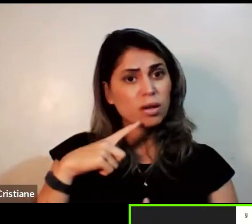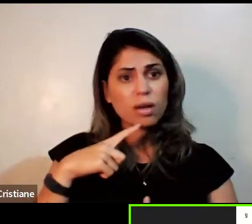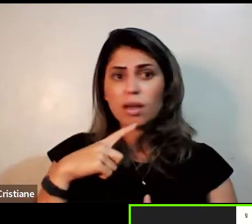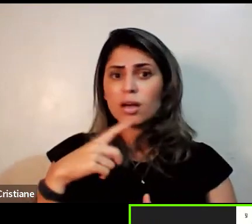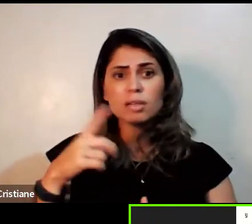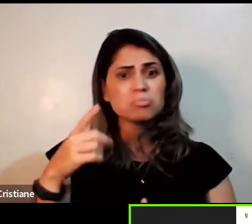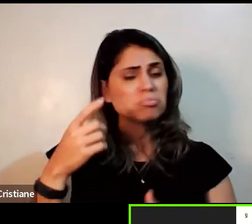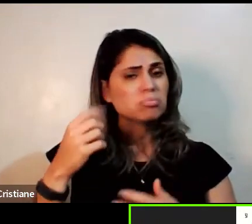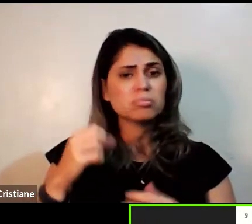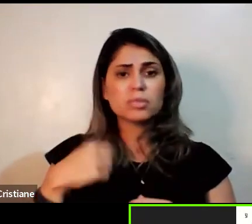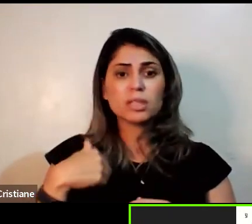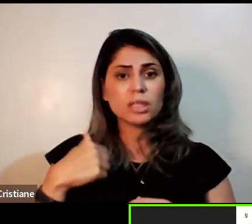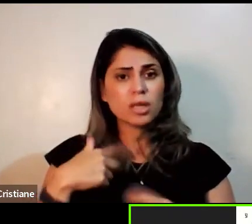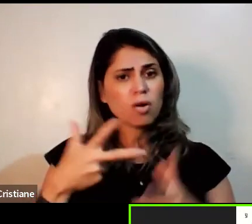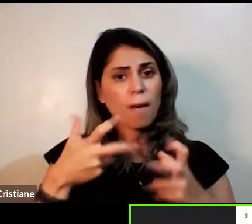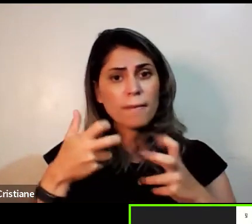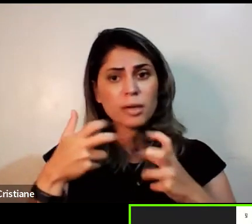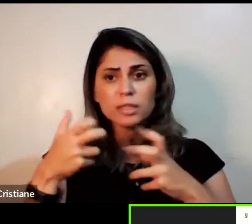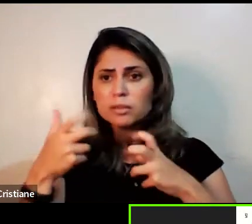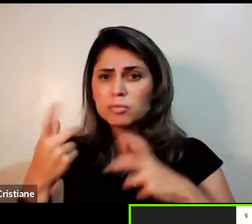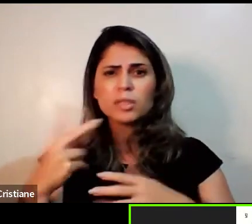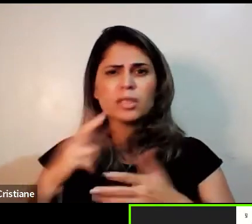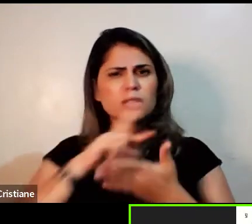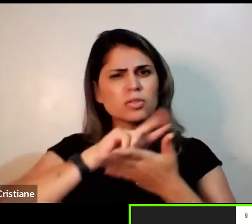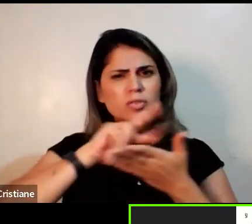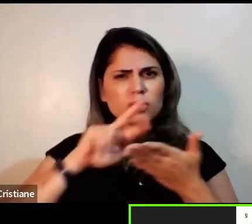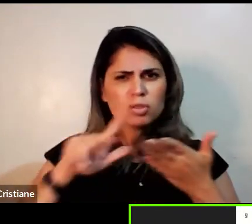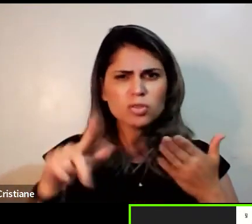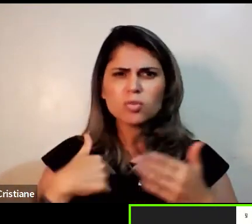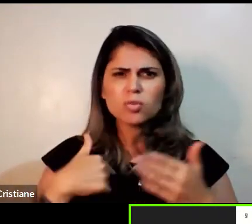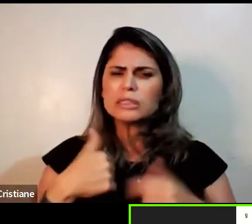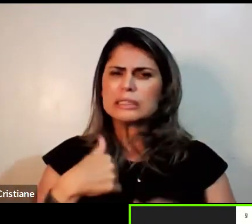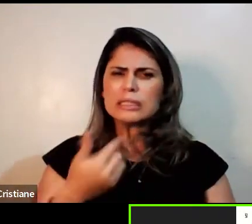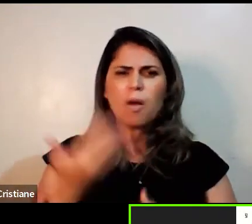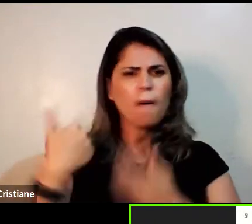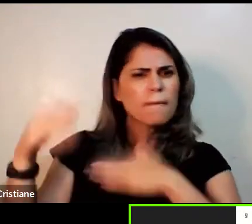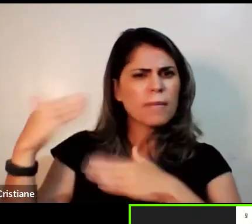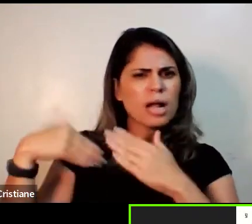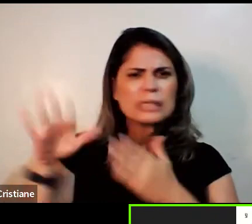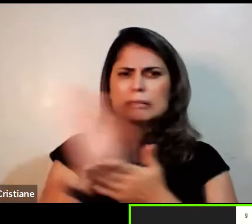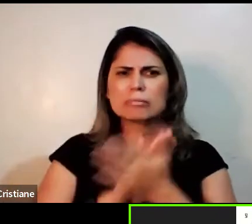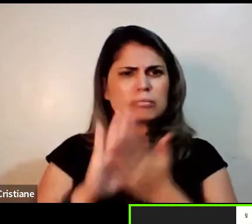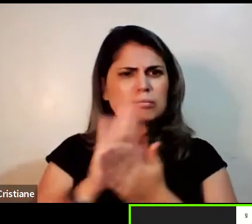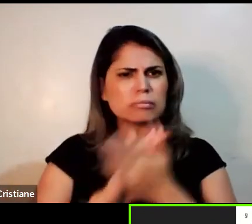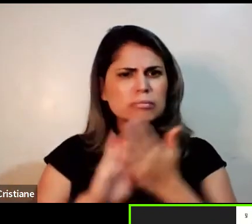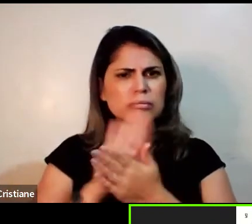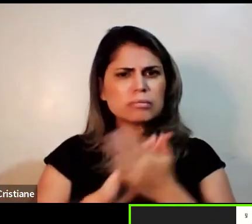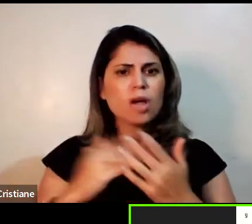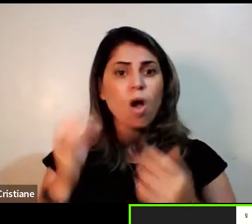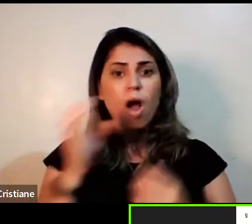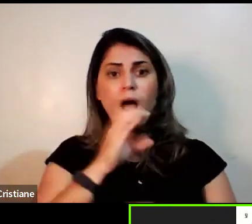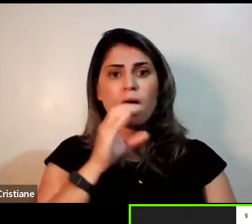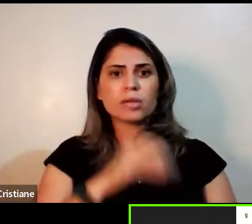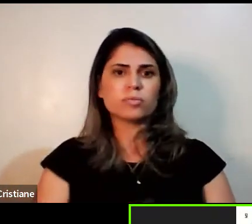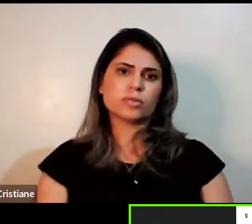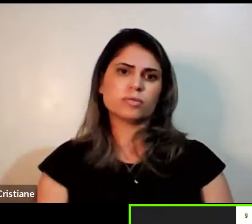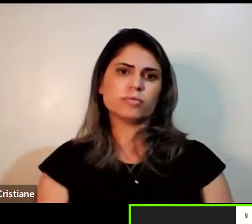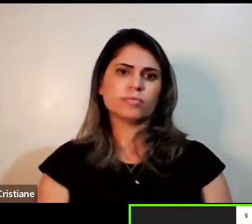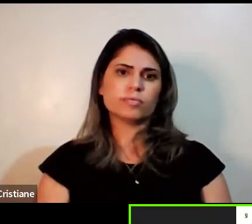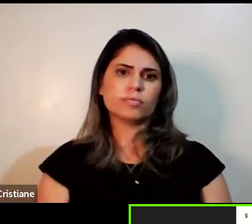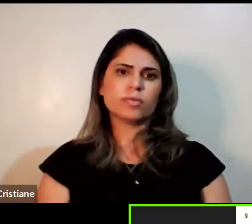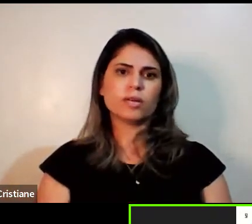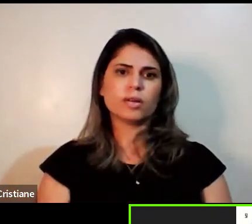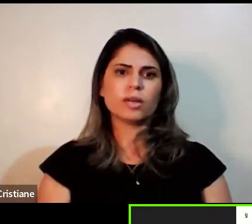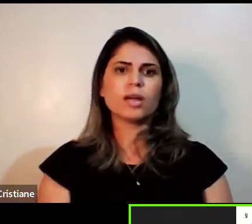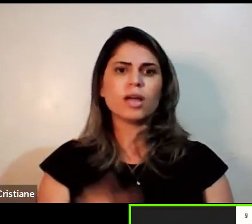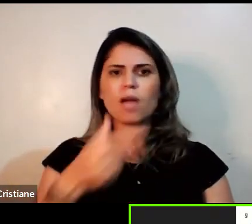coisas que eu já não fazia há muito tempo. E aí, meu marido foi o primeiro a falar assim: ele tem fibromialgia. Aí ele falou assim: eu